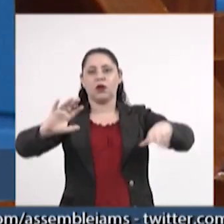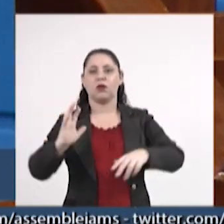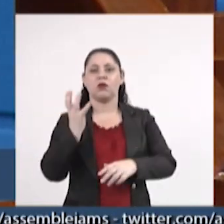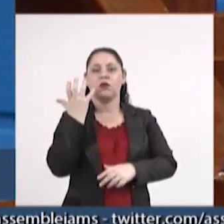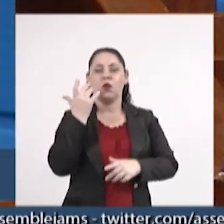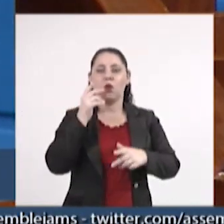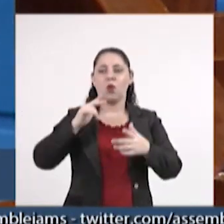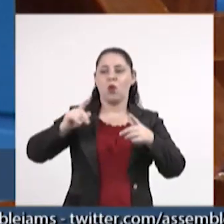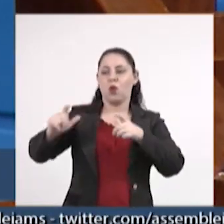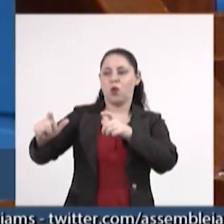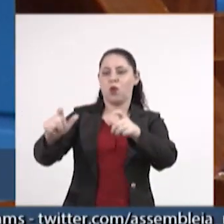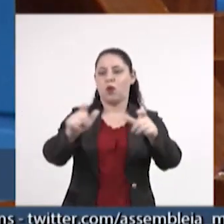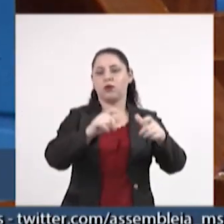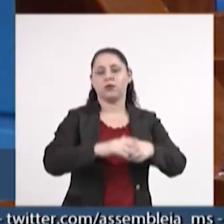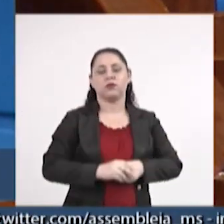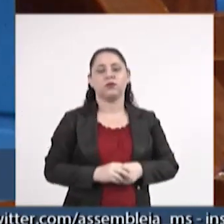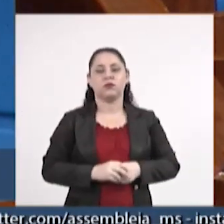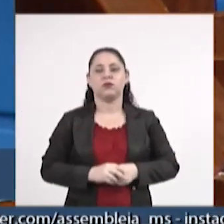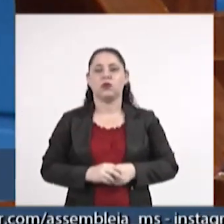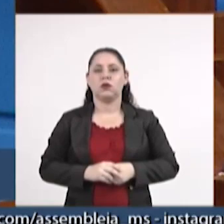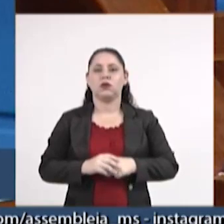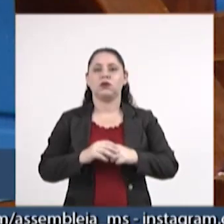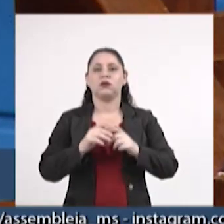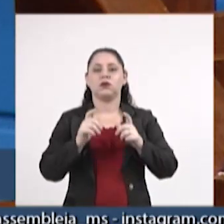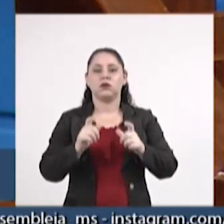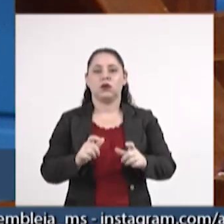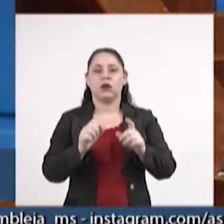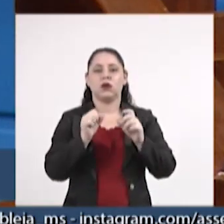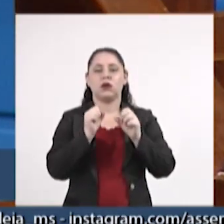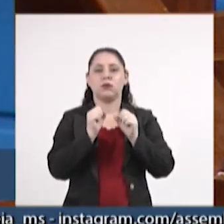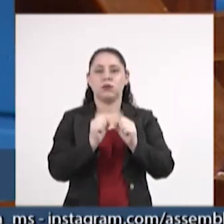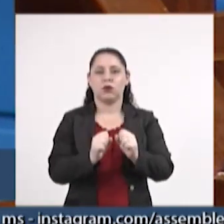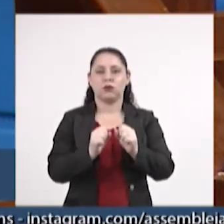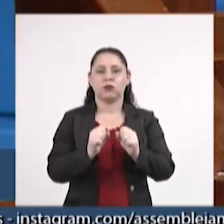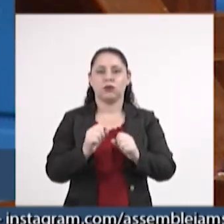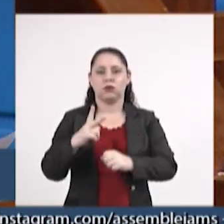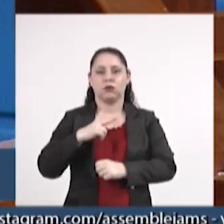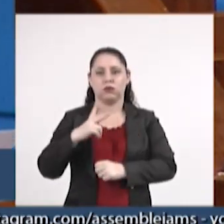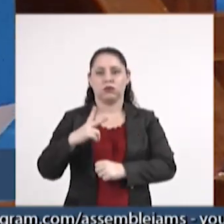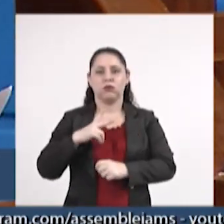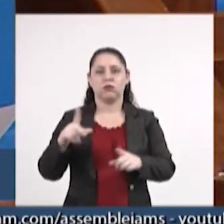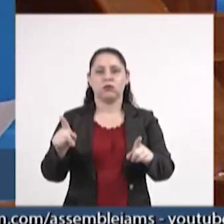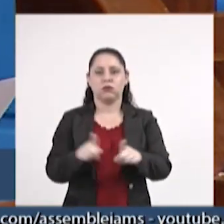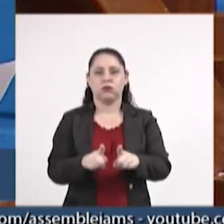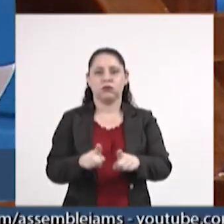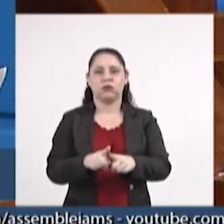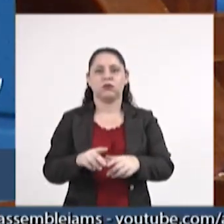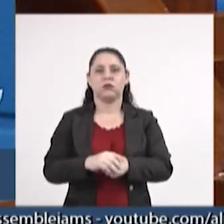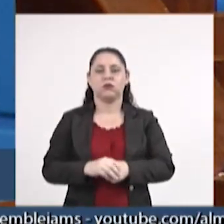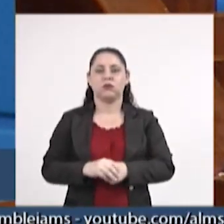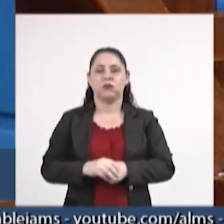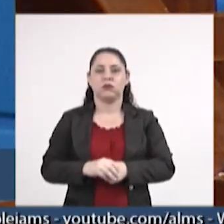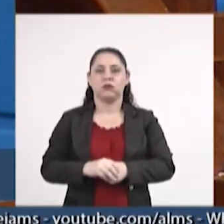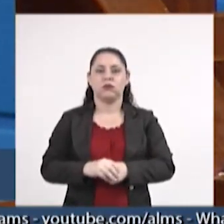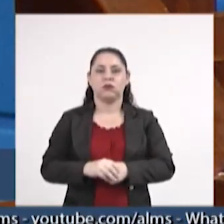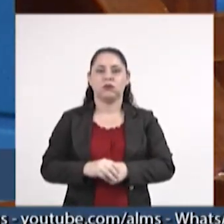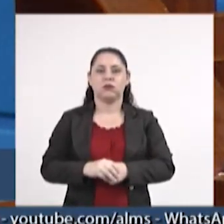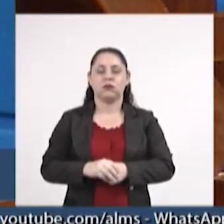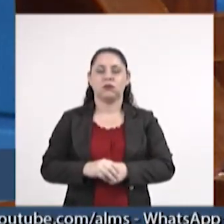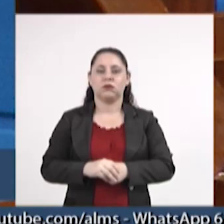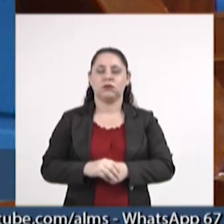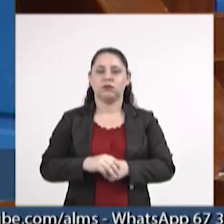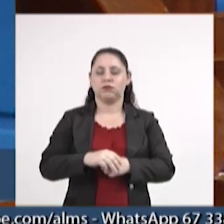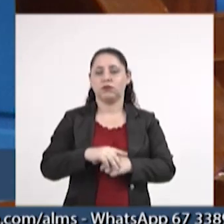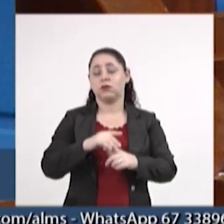ambientes diversos, no espaço público e no espaço privado, e apresenta diferentes expressões,